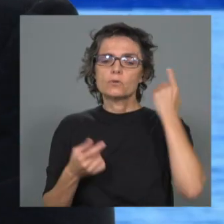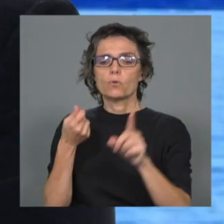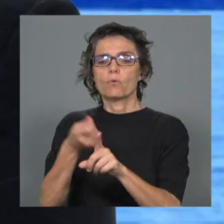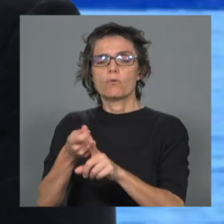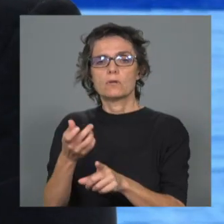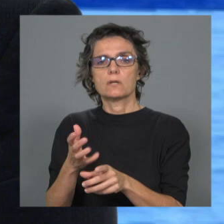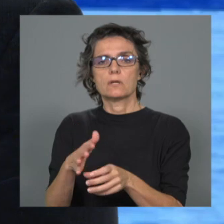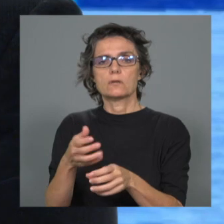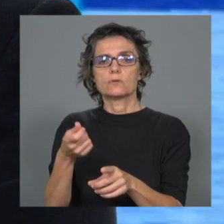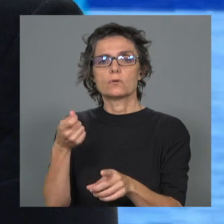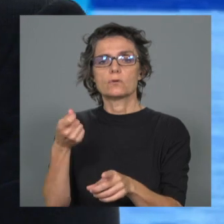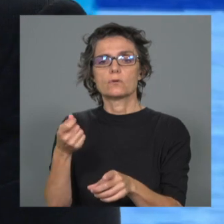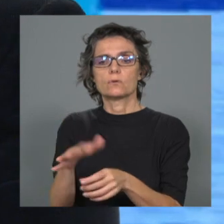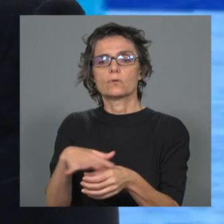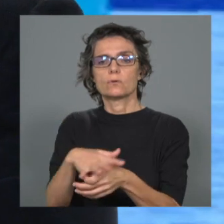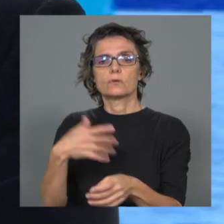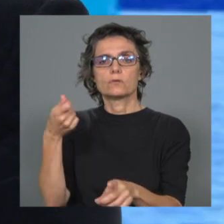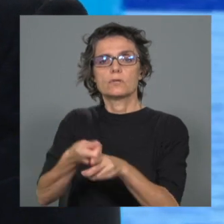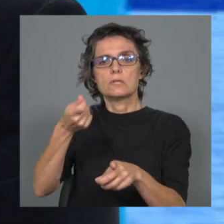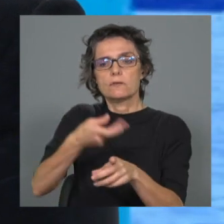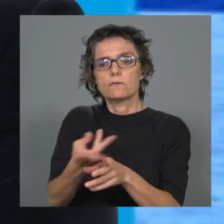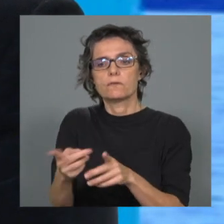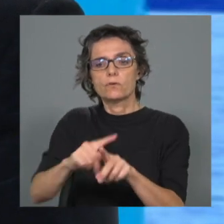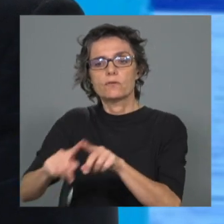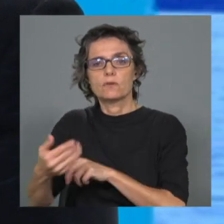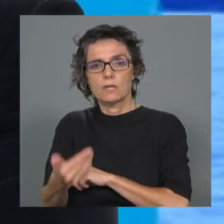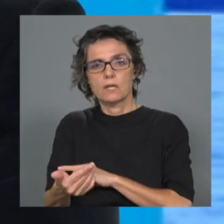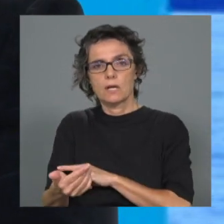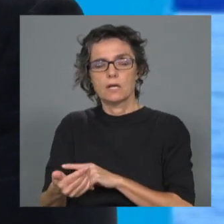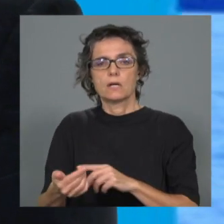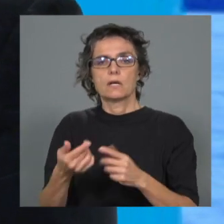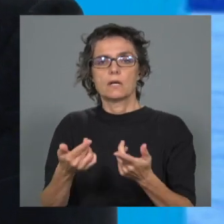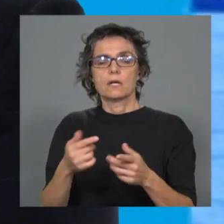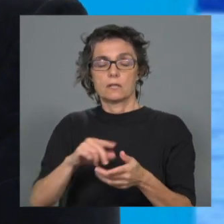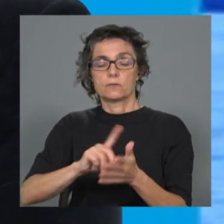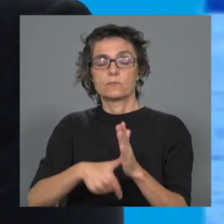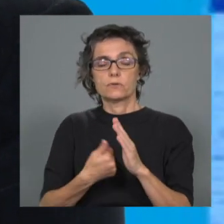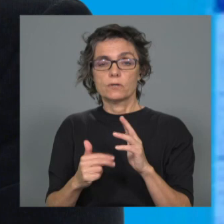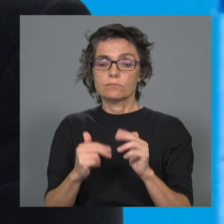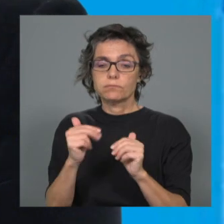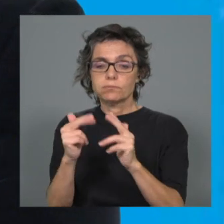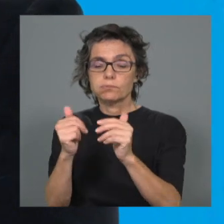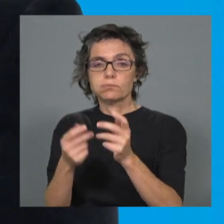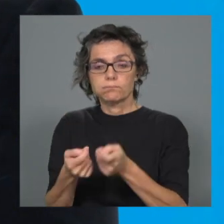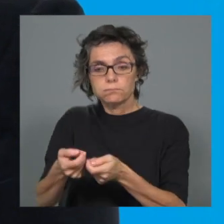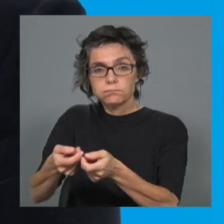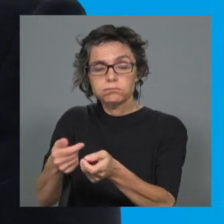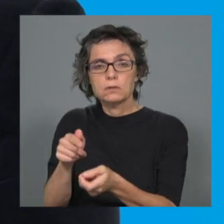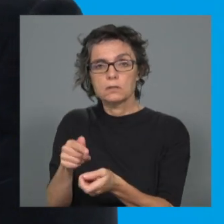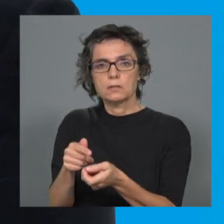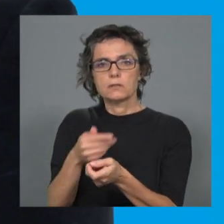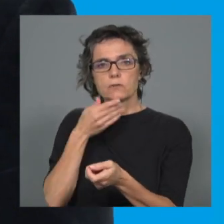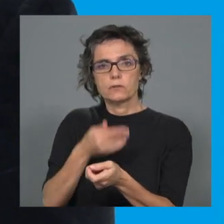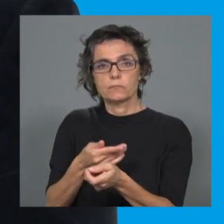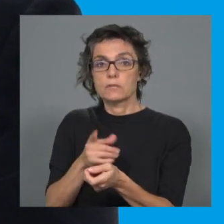muito engraçada, que também ao longo do tempo, isto não foi um projeto que nasceu todo construído, foi-se construindo no caminho e muito da